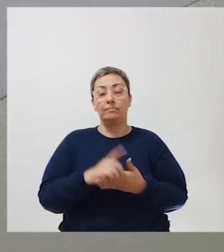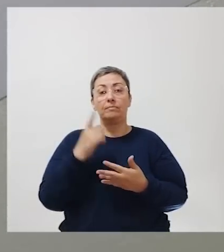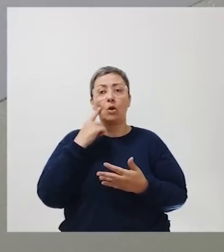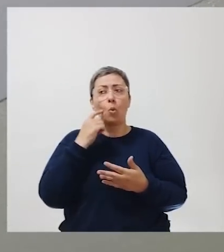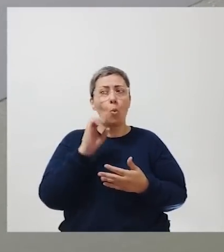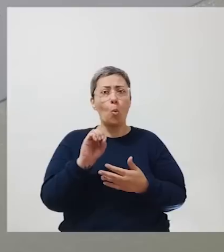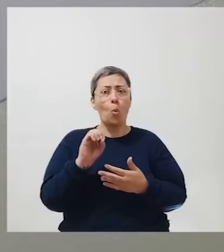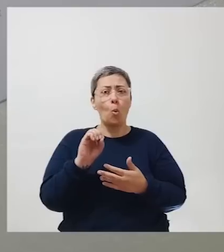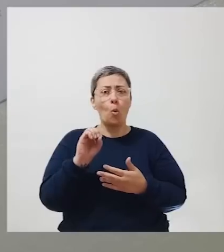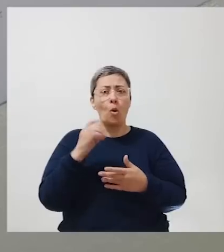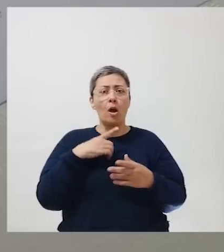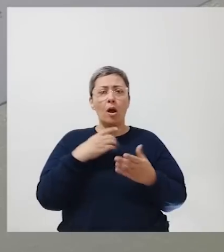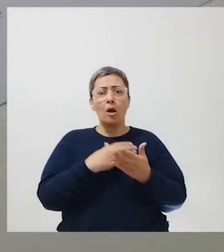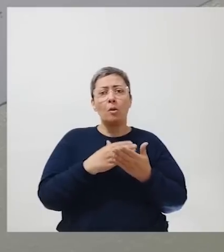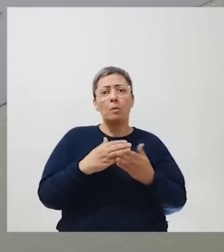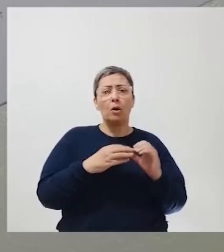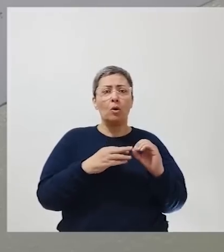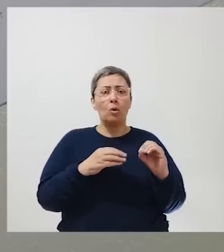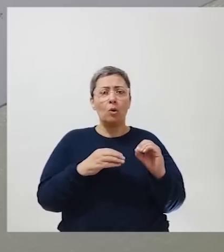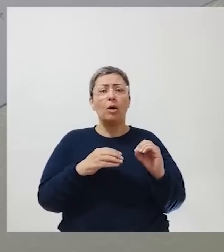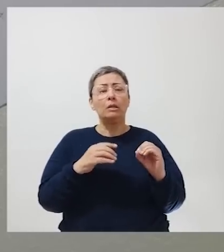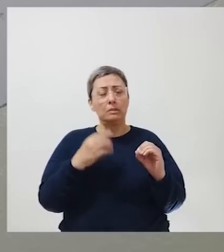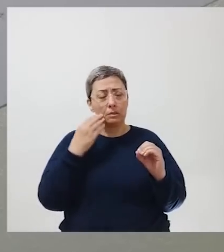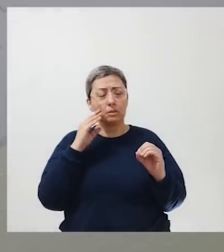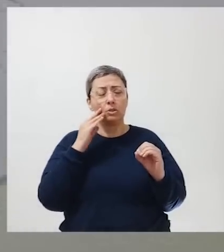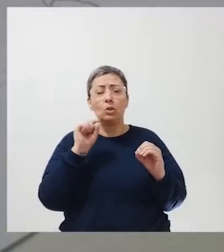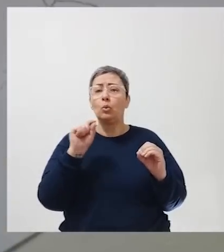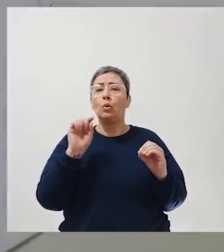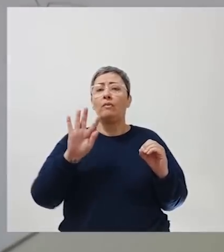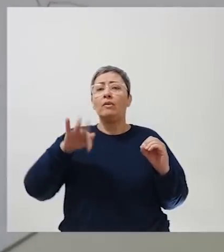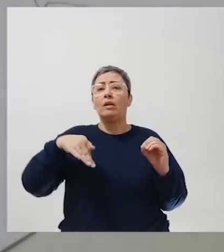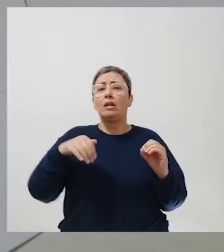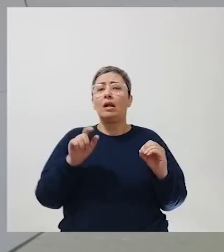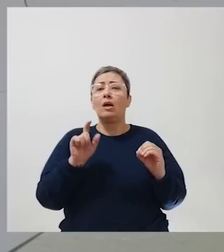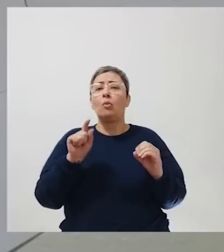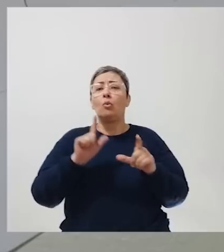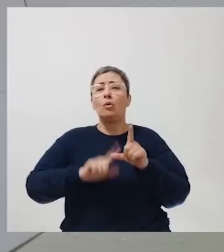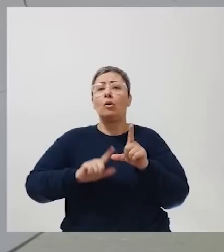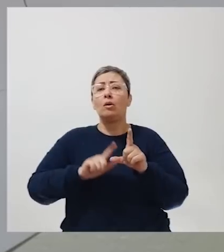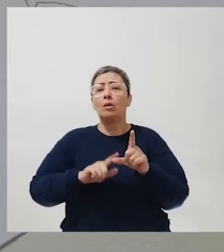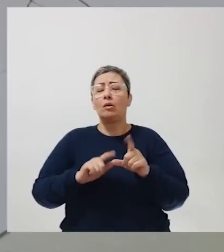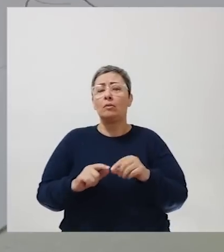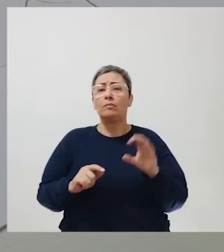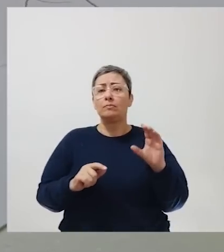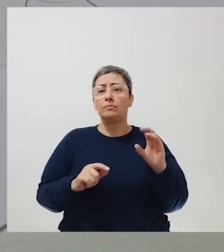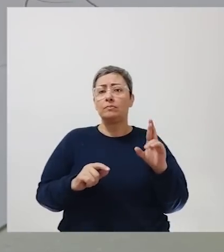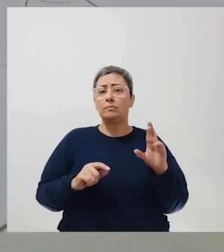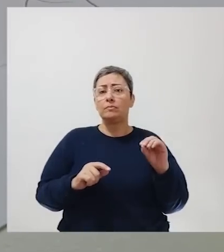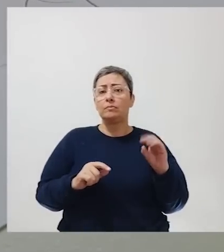Um O? Começar com O. Entendi. Termina com que letra?